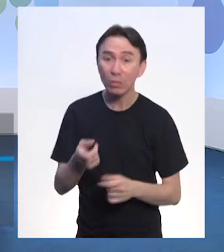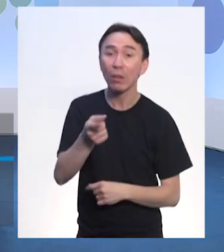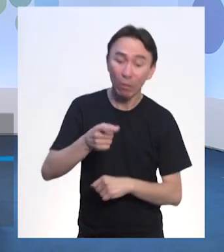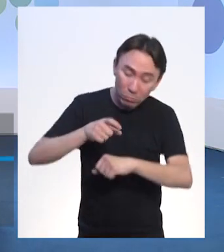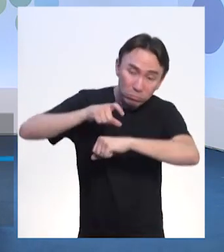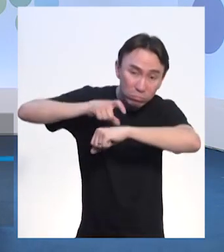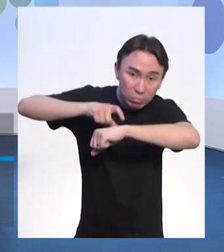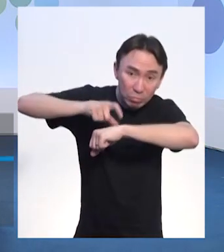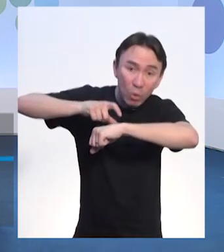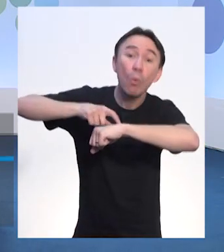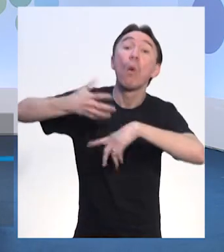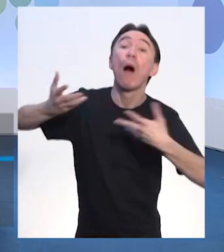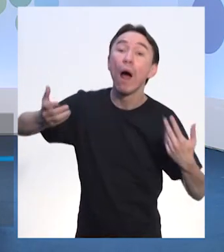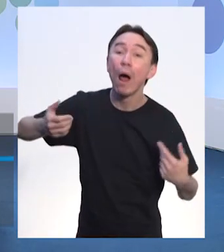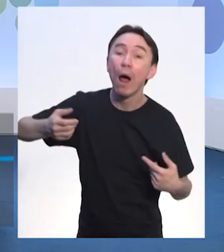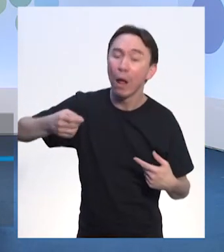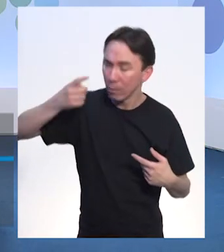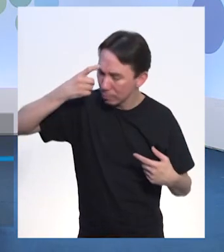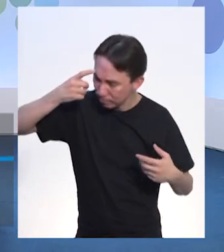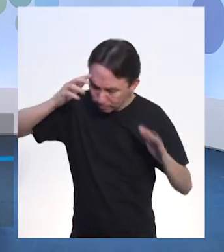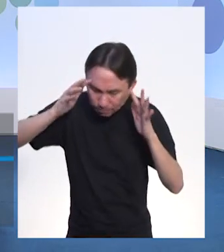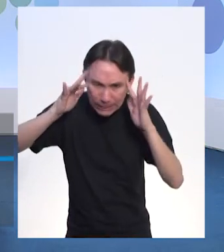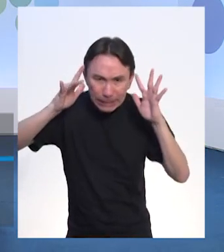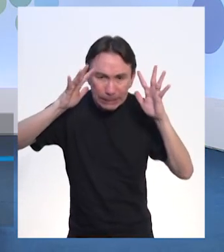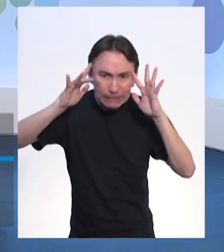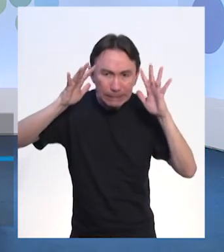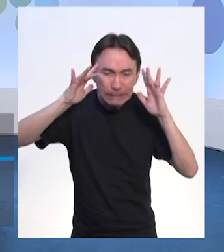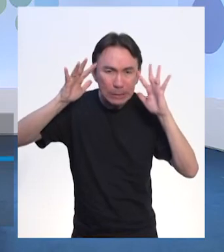críticas. E ali não tem nada para